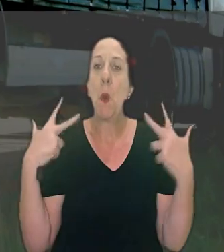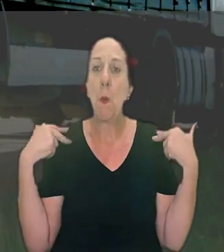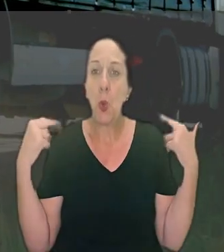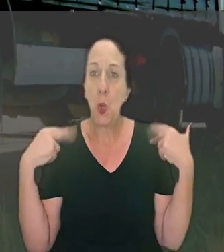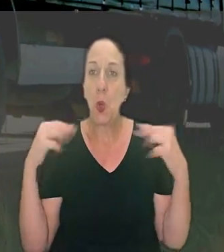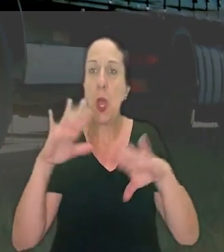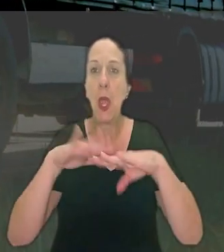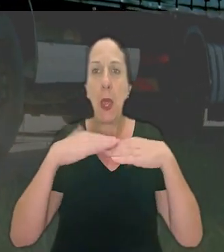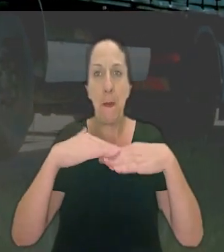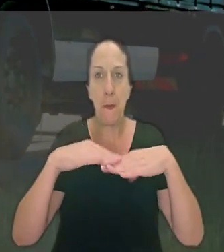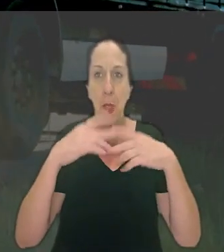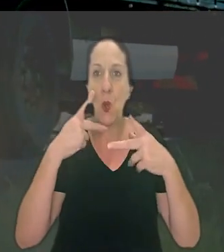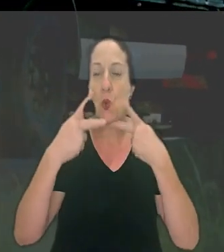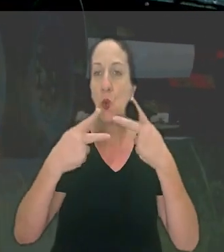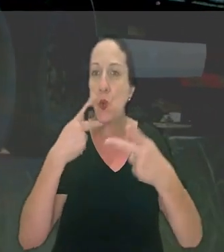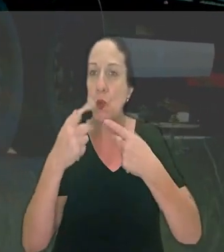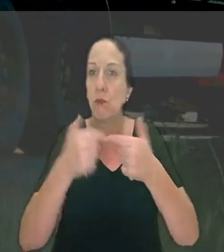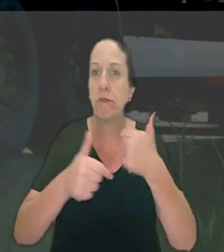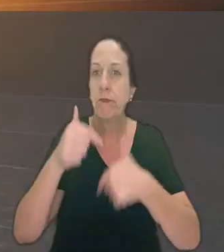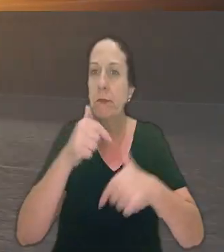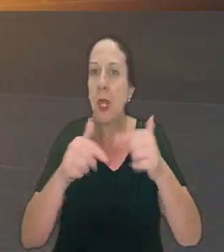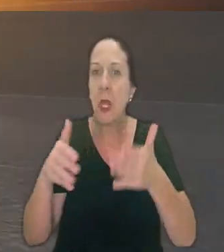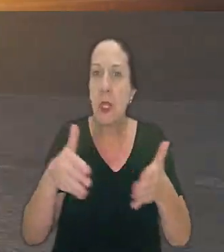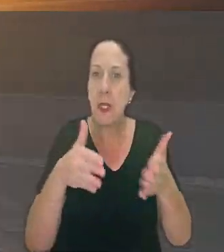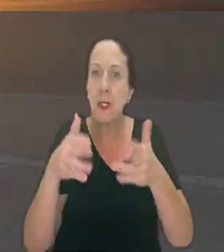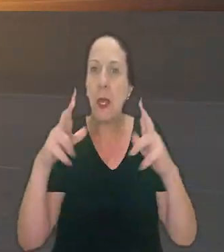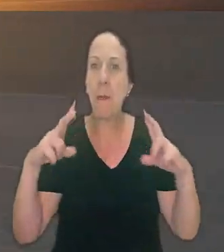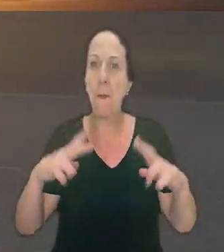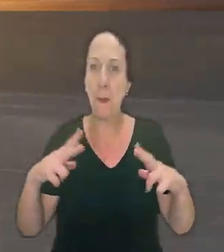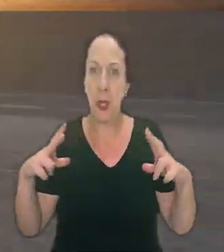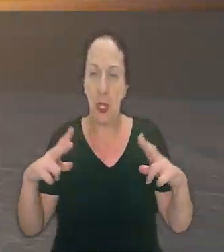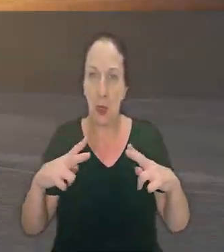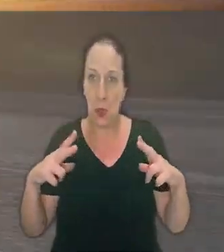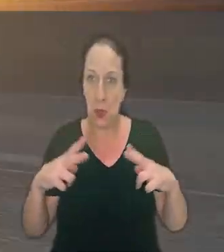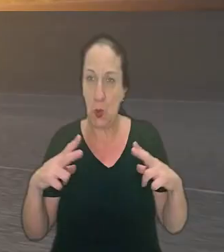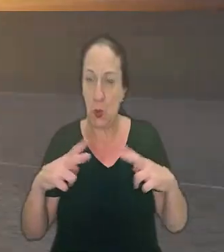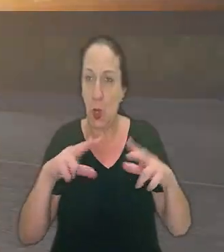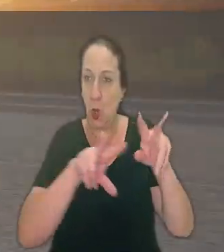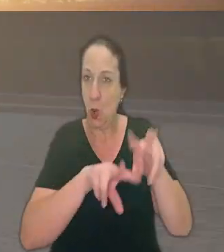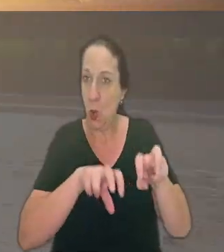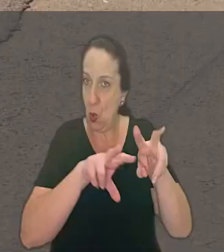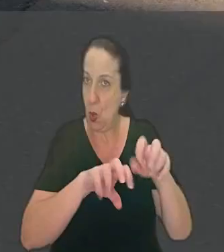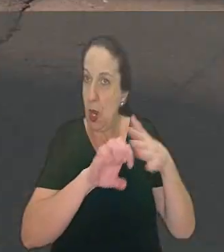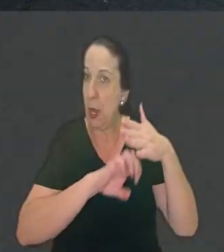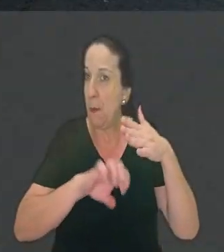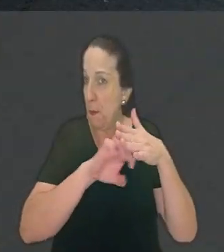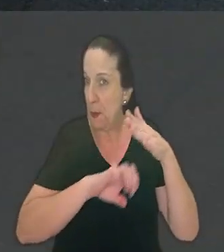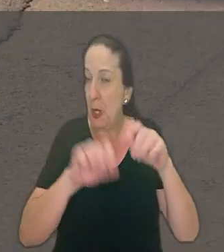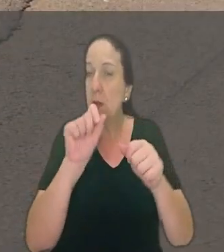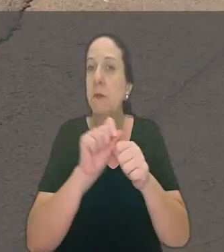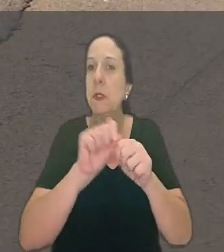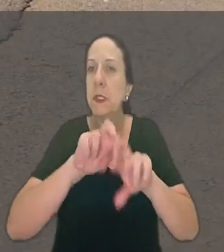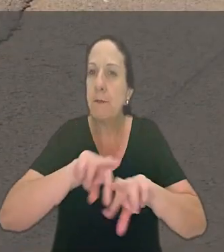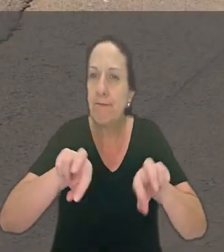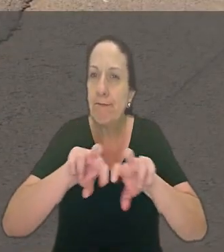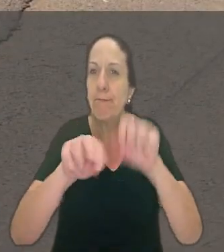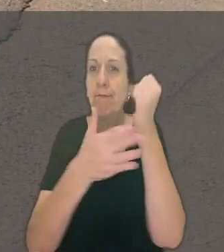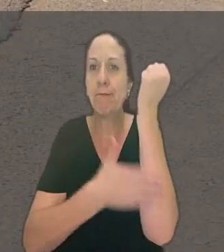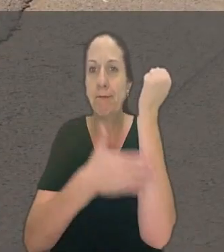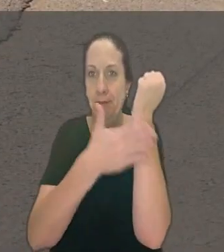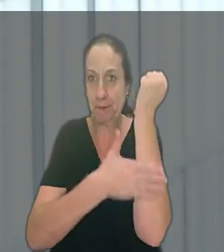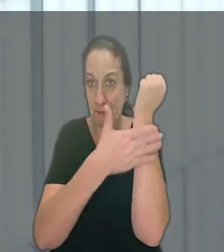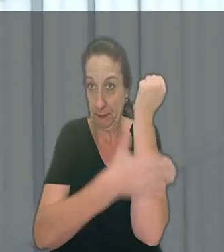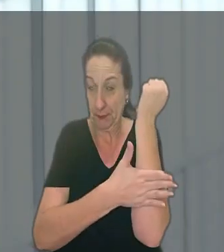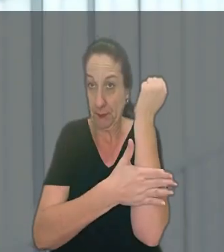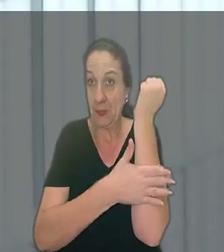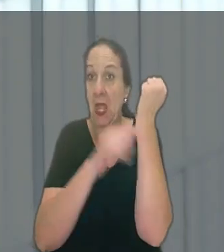O motorista de caminhão relatou que cumpria tarefas em estradas particulares de áreas rurais em que a empresa realizava a extração de